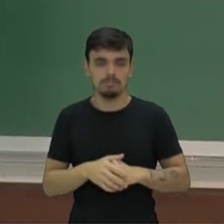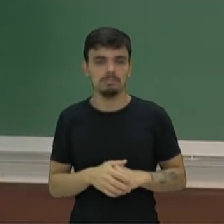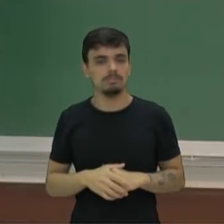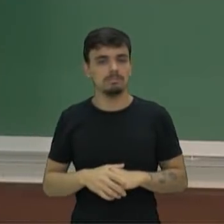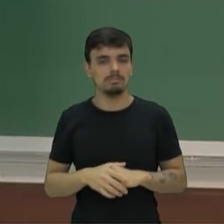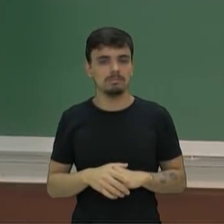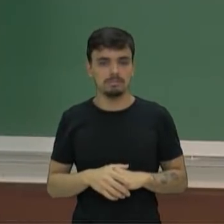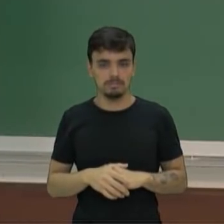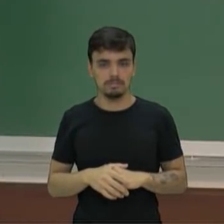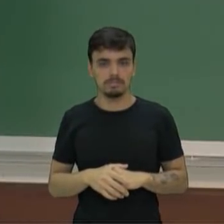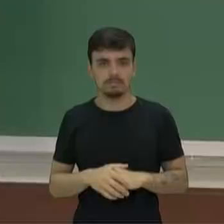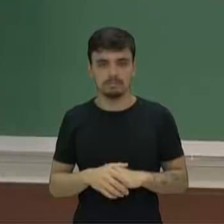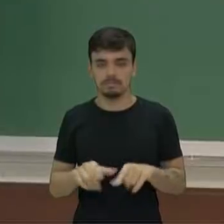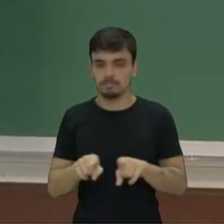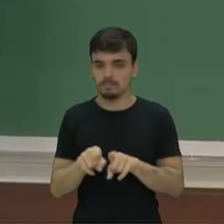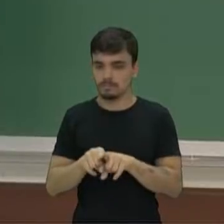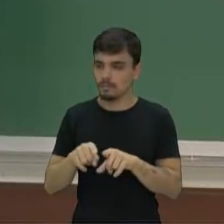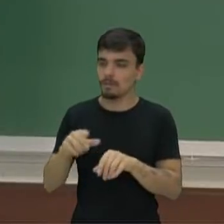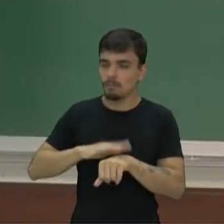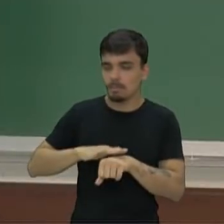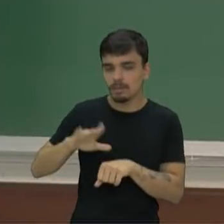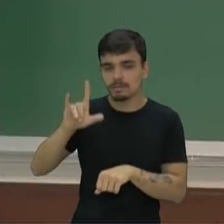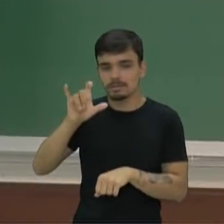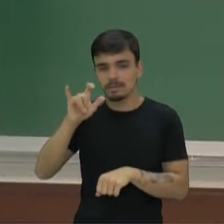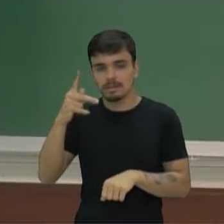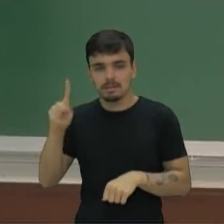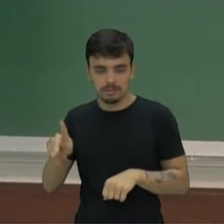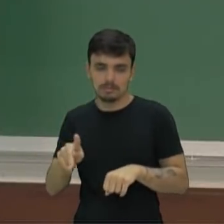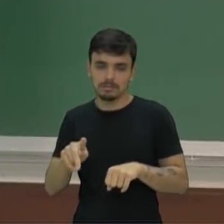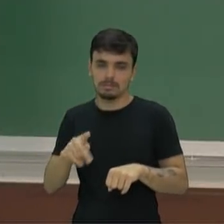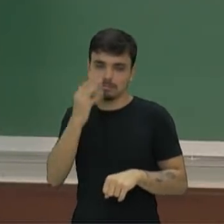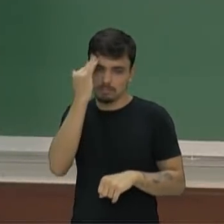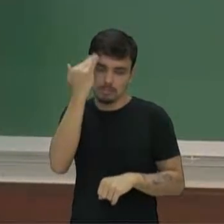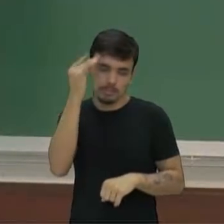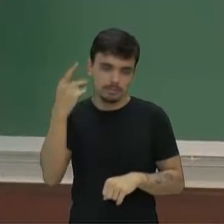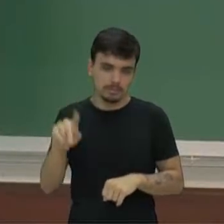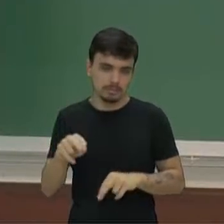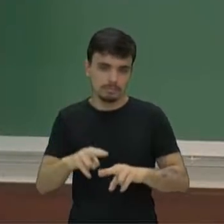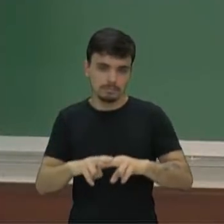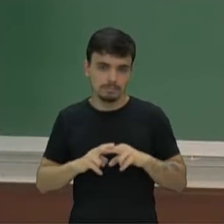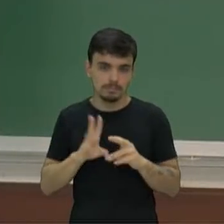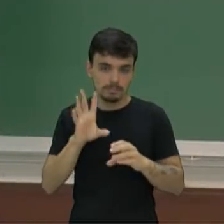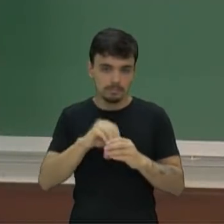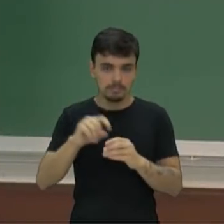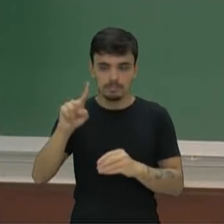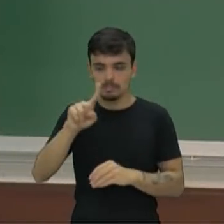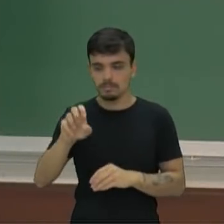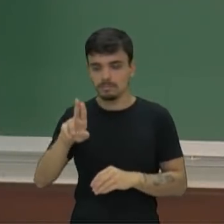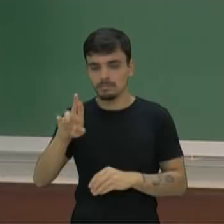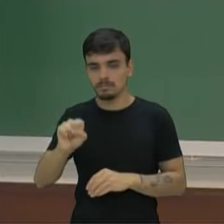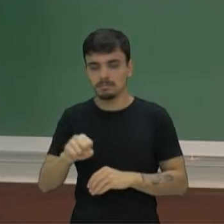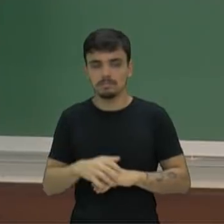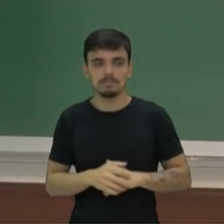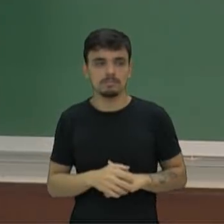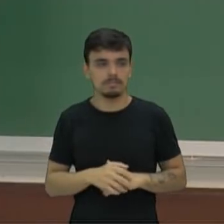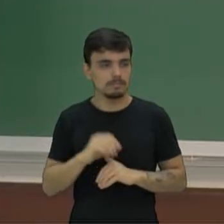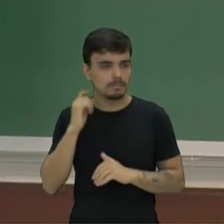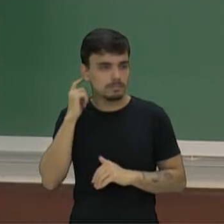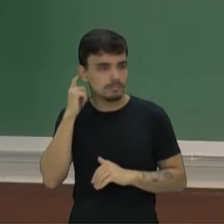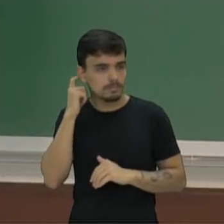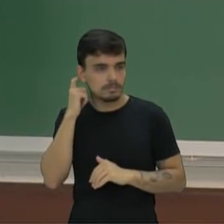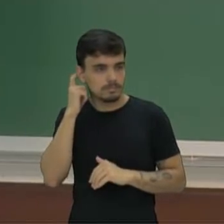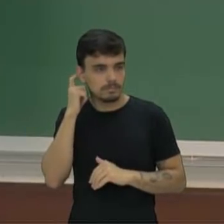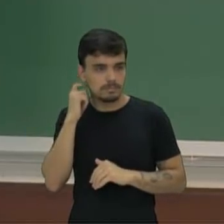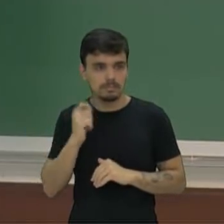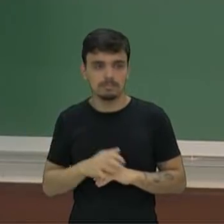ali, o momento Instagram deles era ali na Vitória, quando eram levados dentro do templo de Zeus. Aqui, como vocês podem